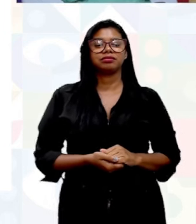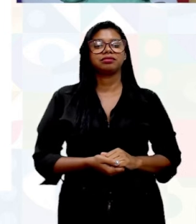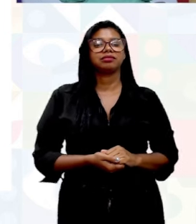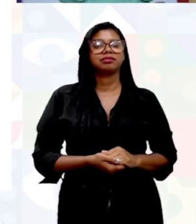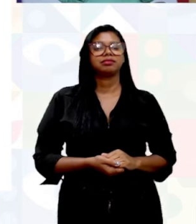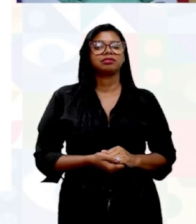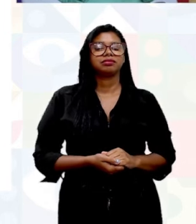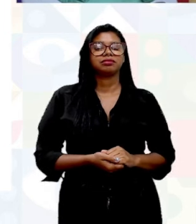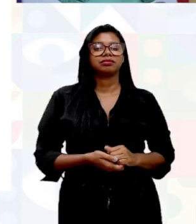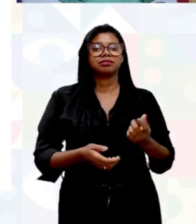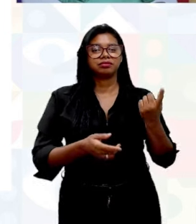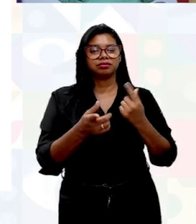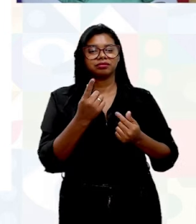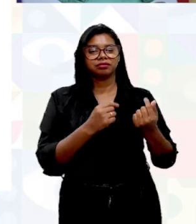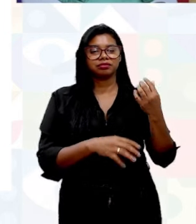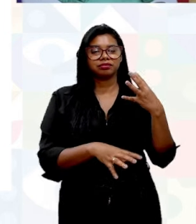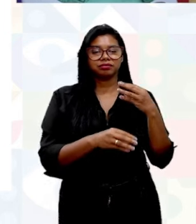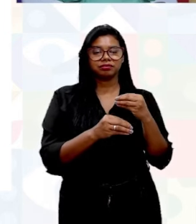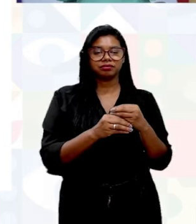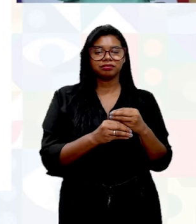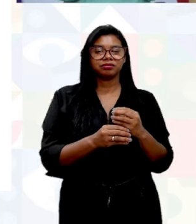de negociação,